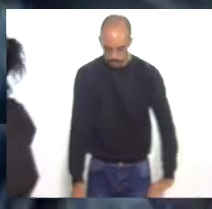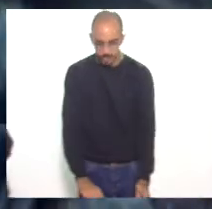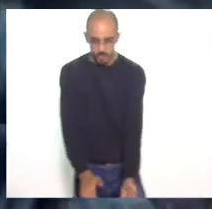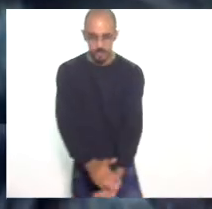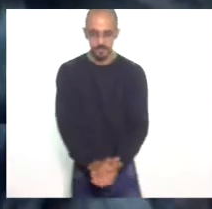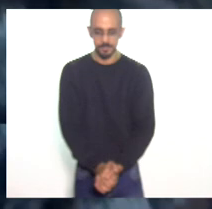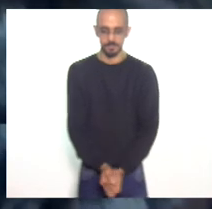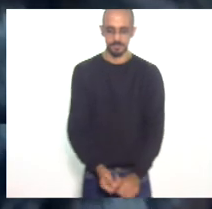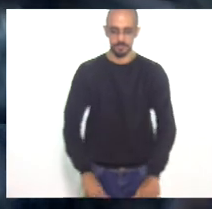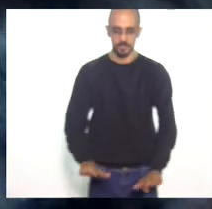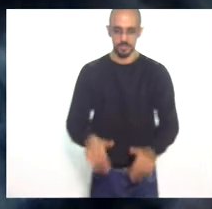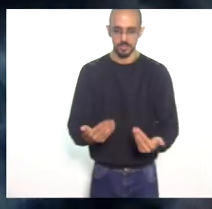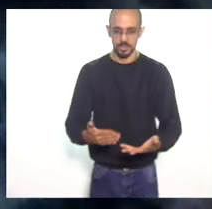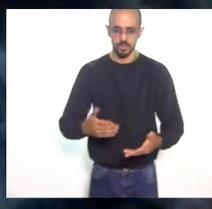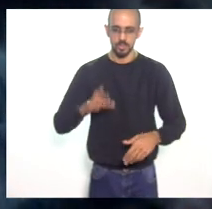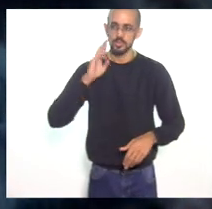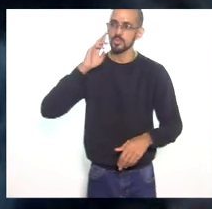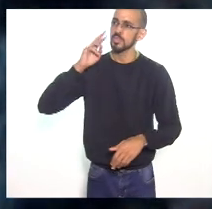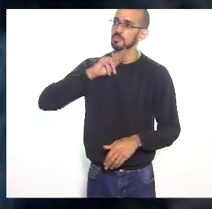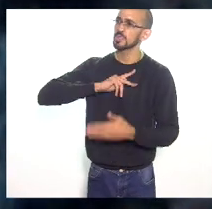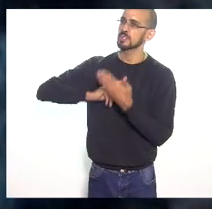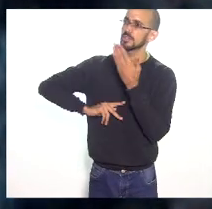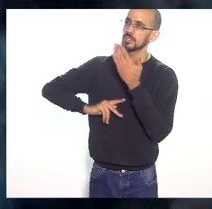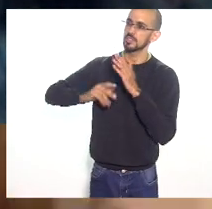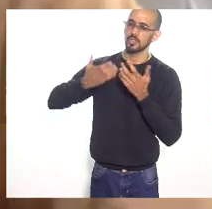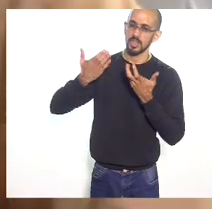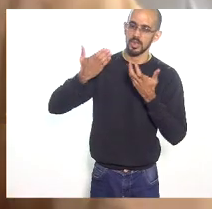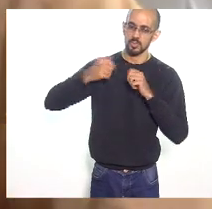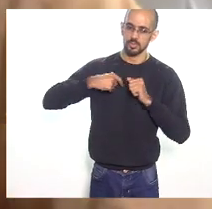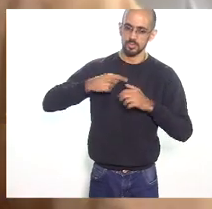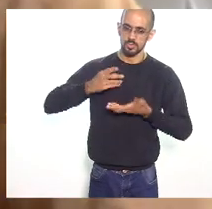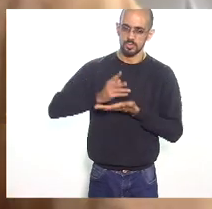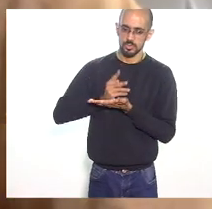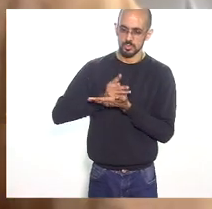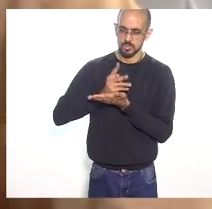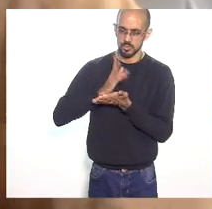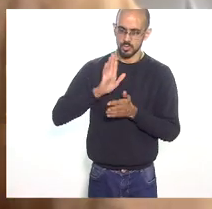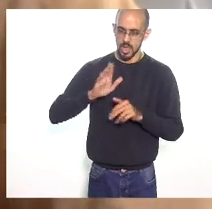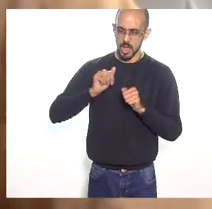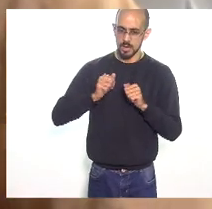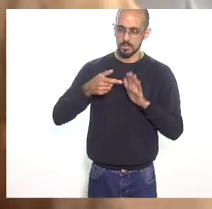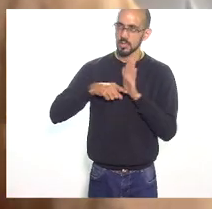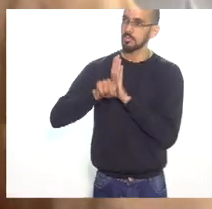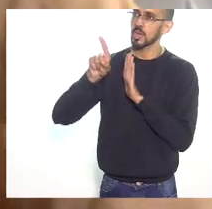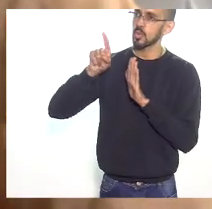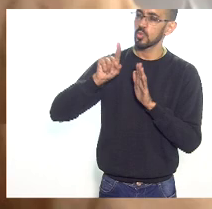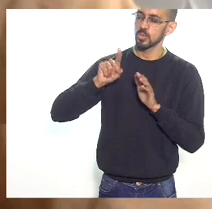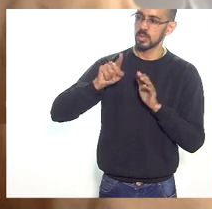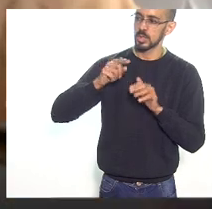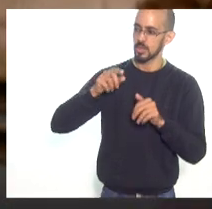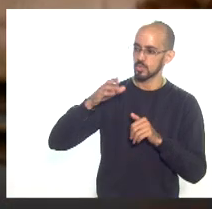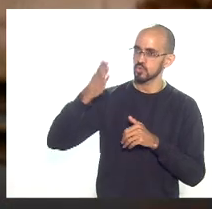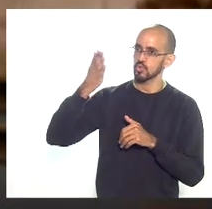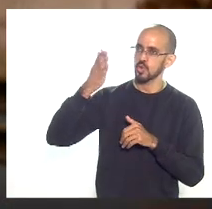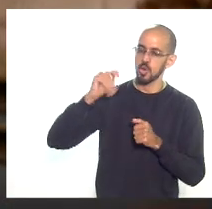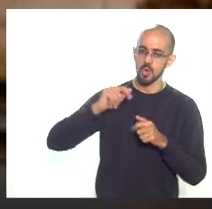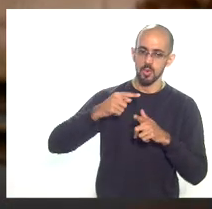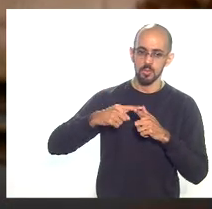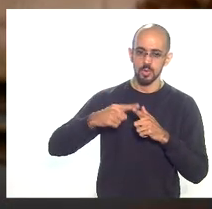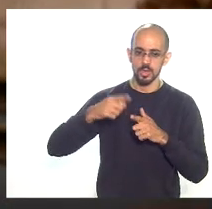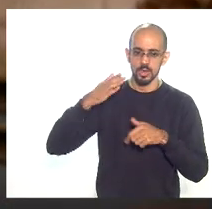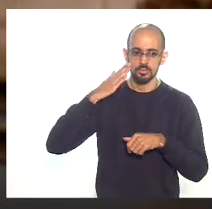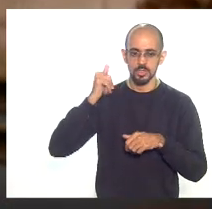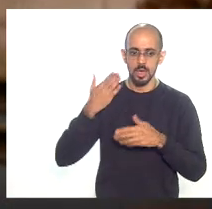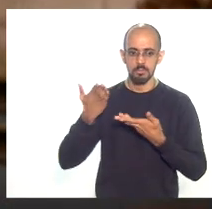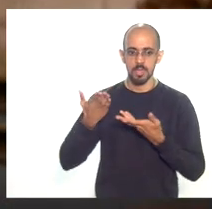senhor presidente eu queria continuar a minha indagação a vossa excelência eu queria saber se